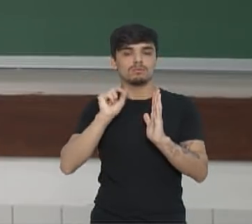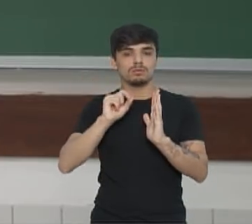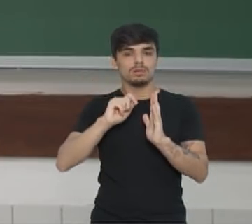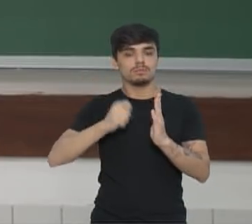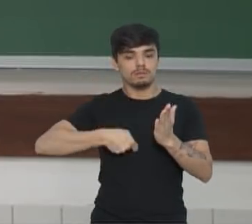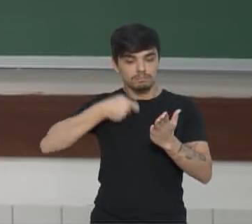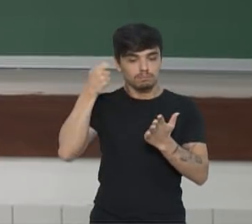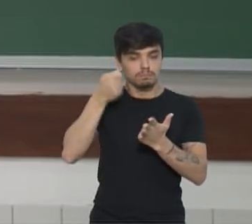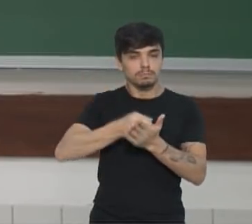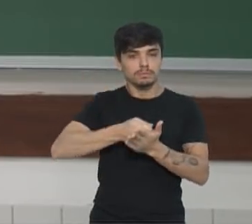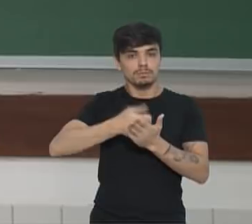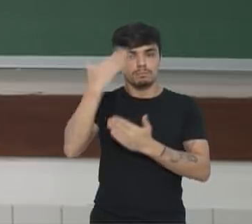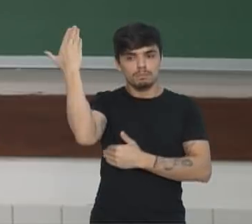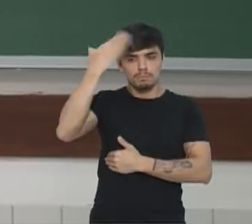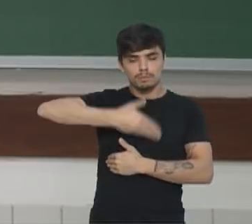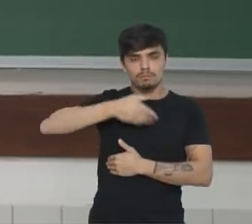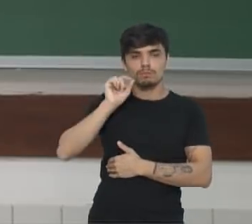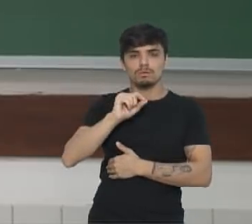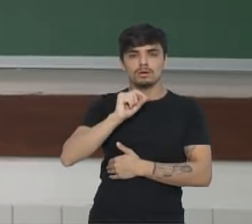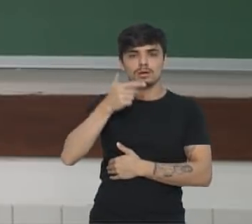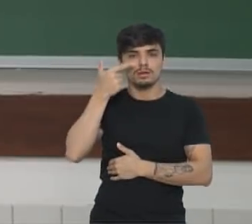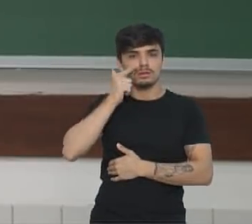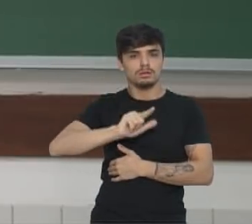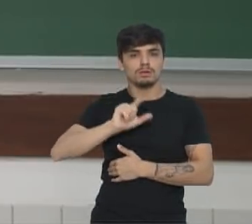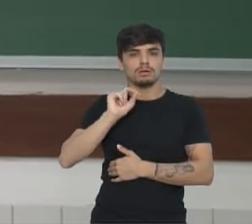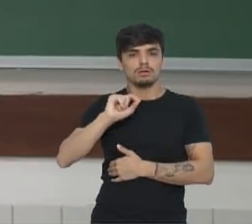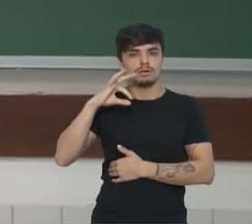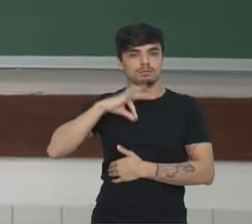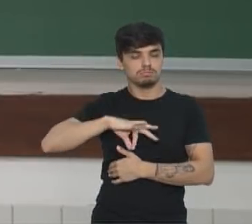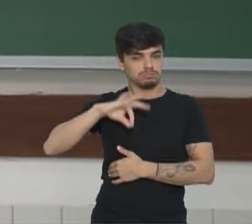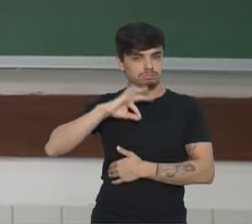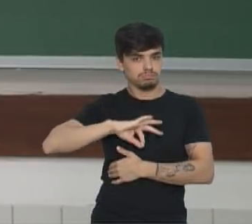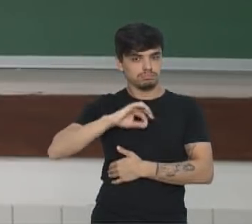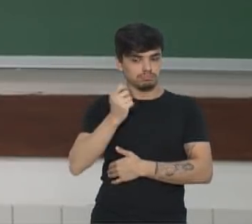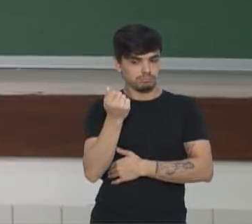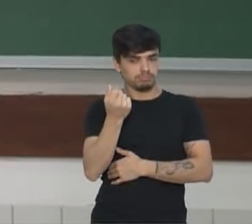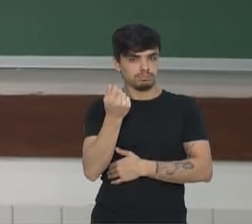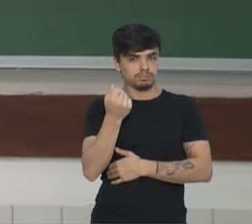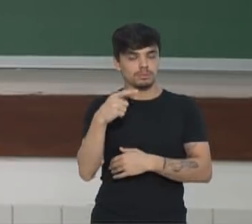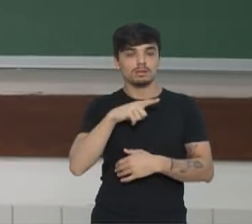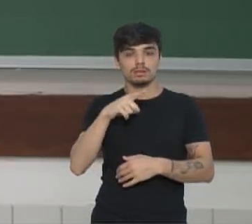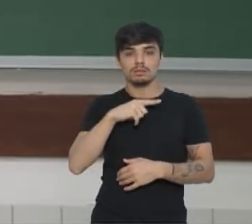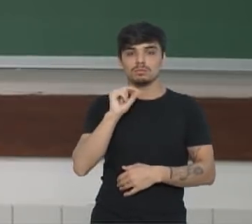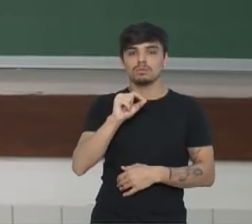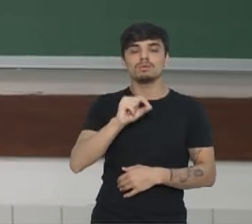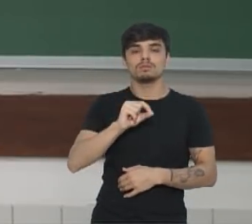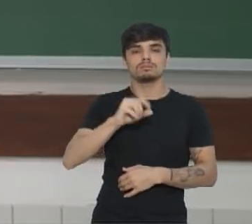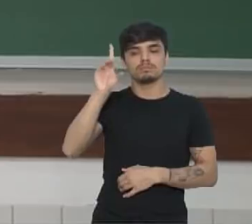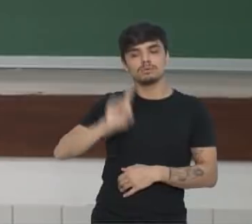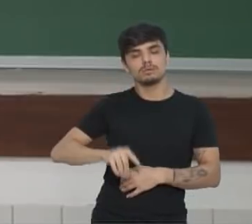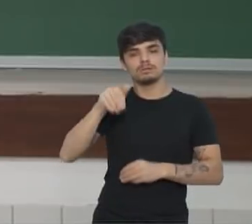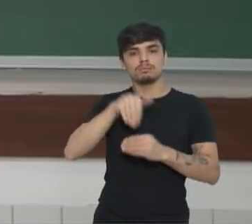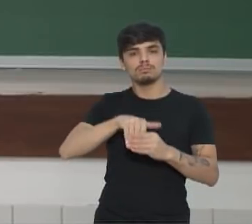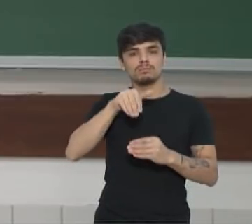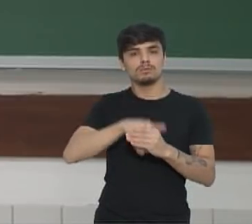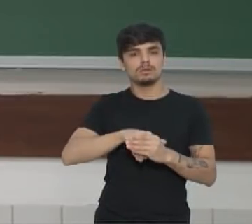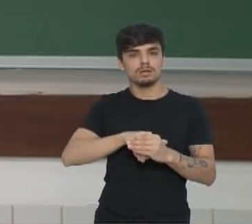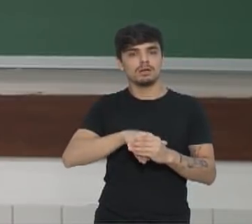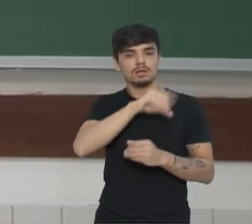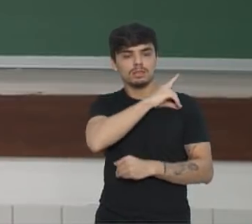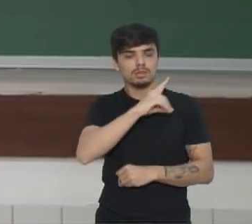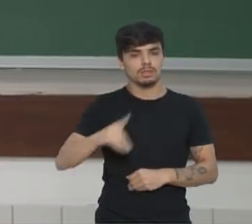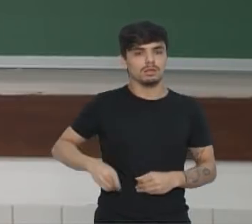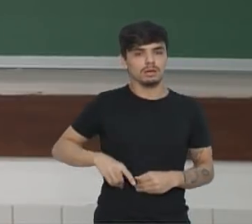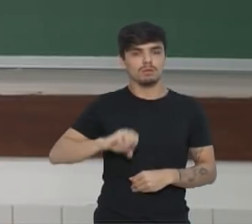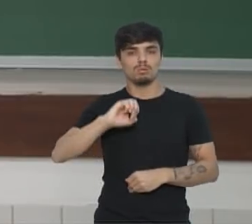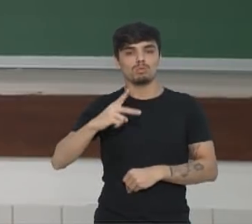comprovar que você ganhava no mínimo uma certa quantidade de dinheiro para você ter direito a votar em deputados ou